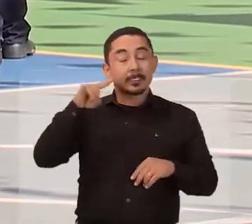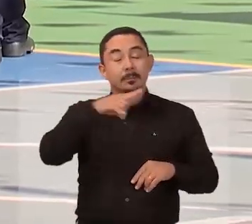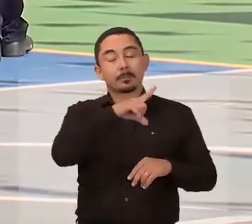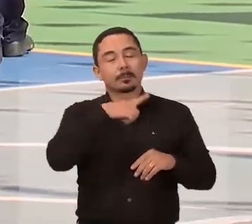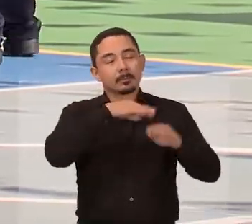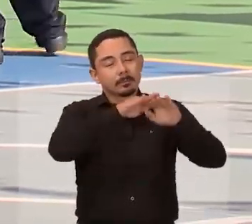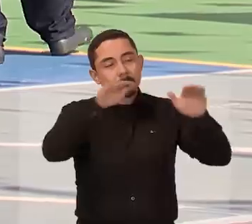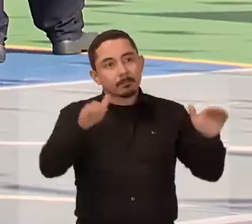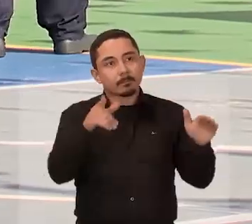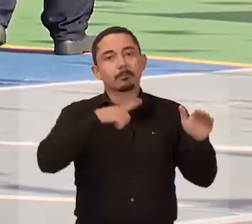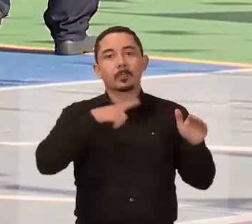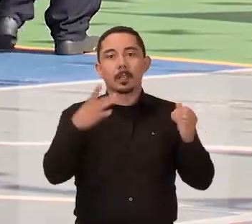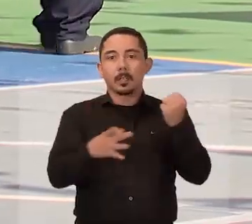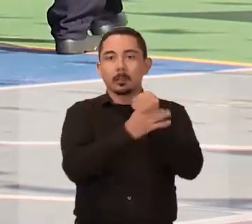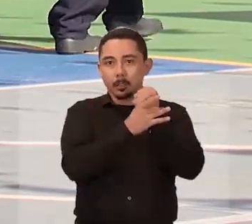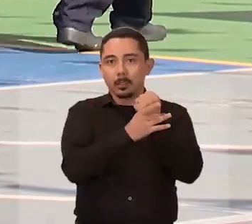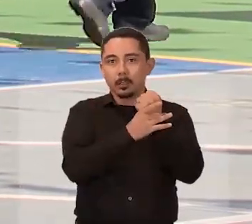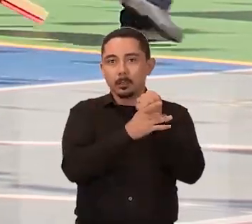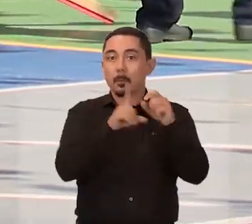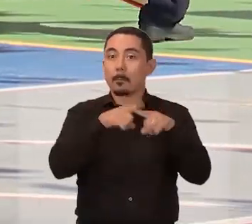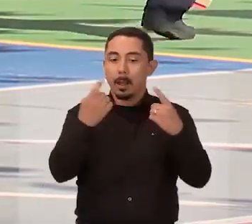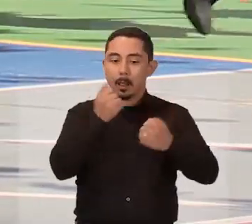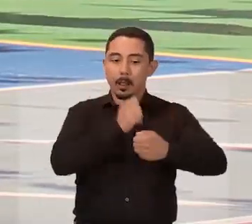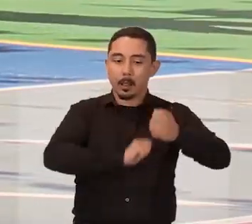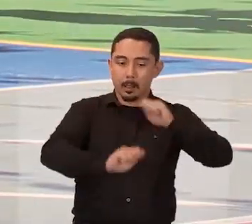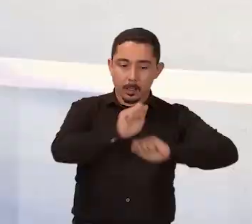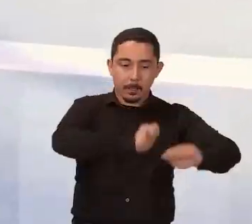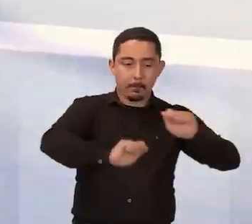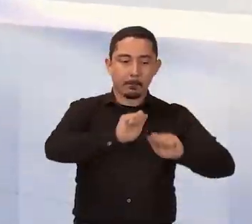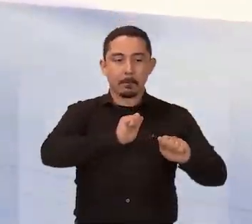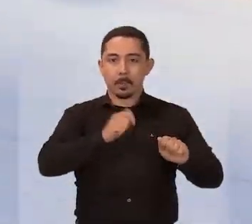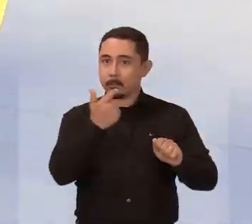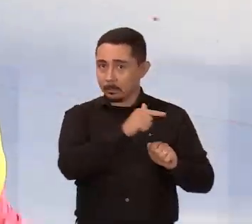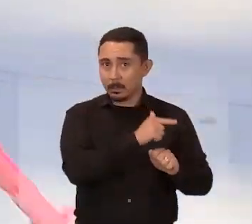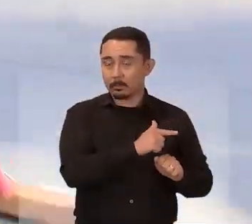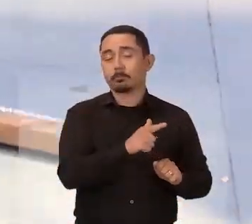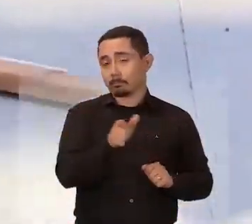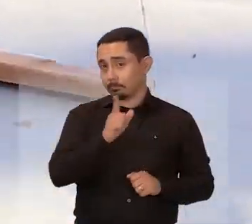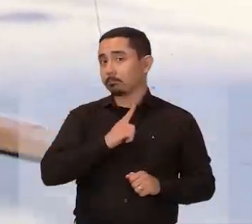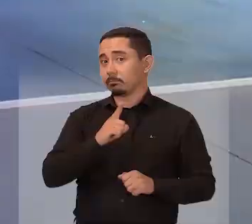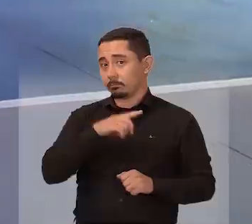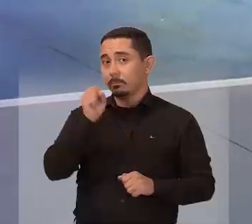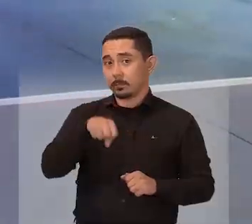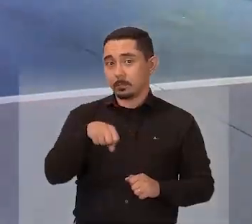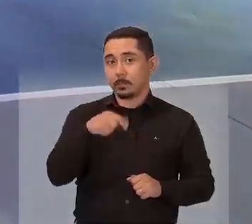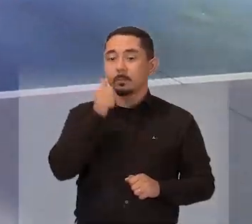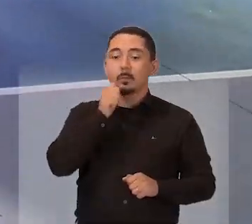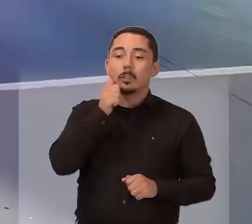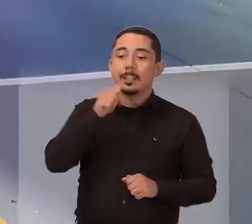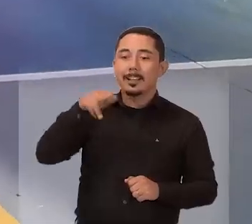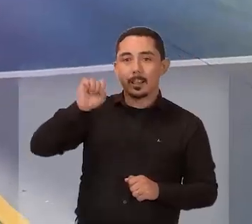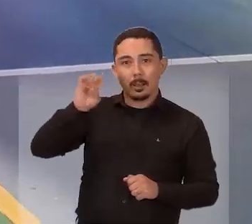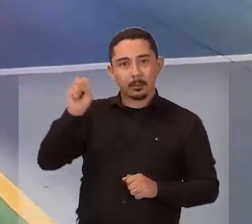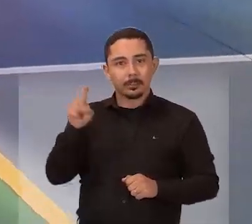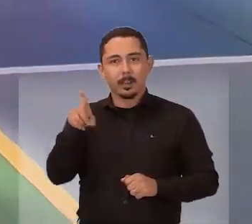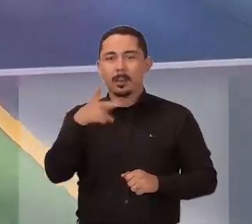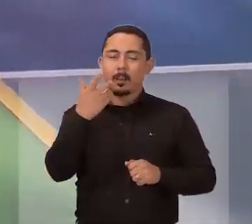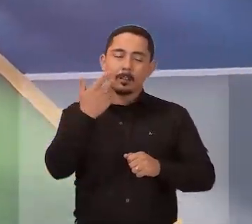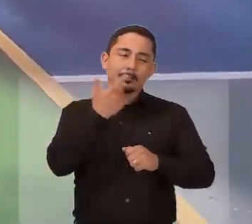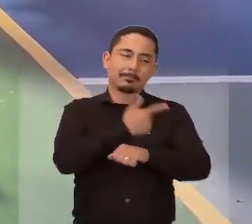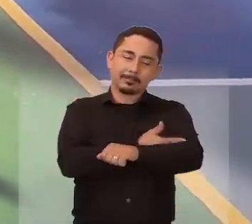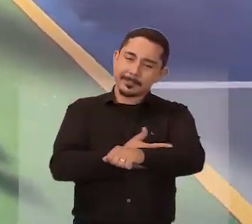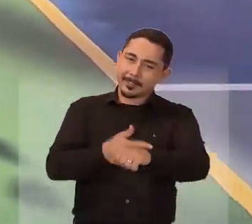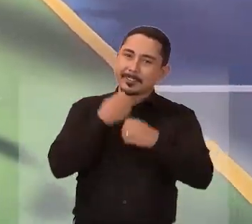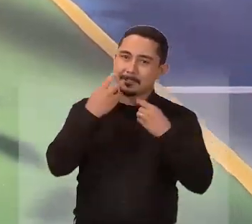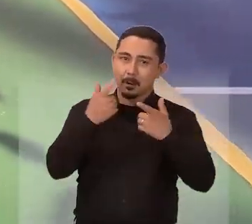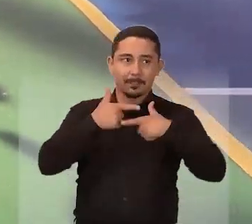do palco está atento à segurança, quem disse que a equipe da limpeza não segue o mesmo caminho? A dona Neuza é a simpatia